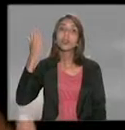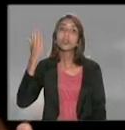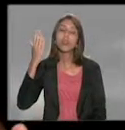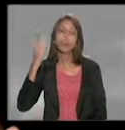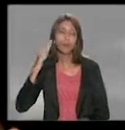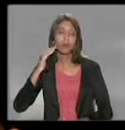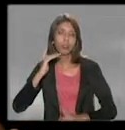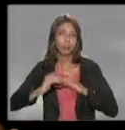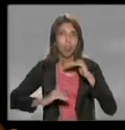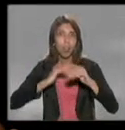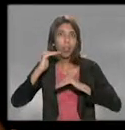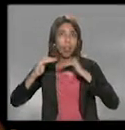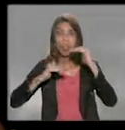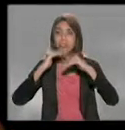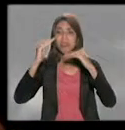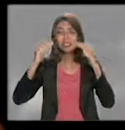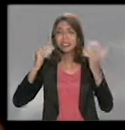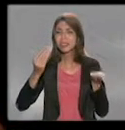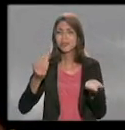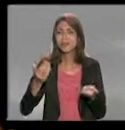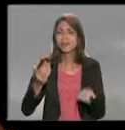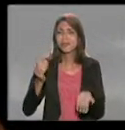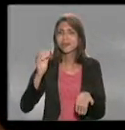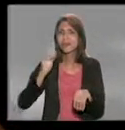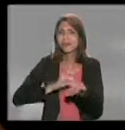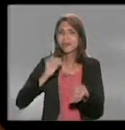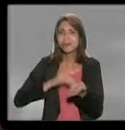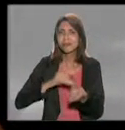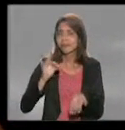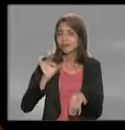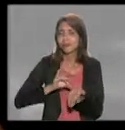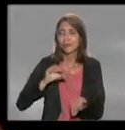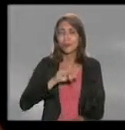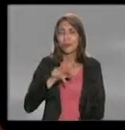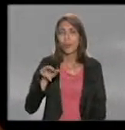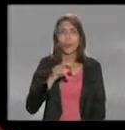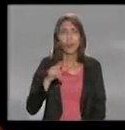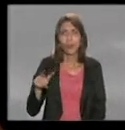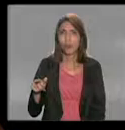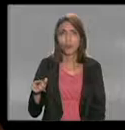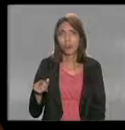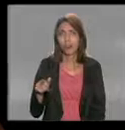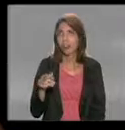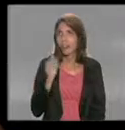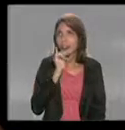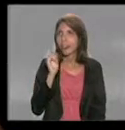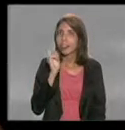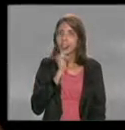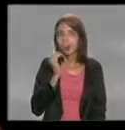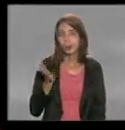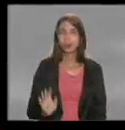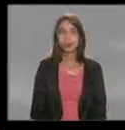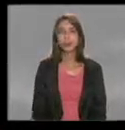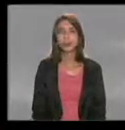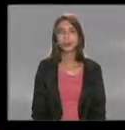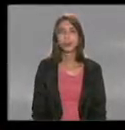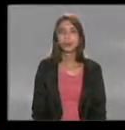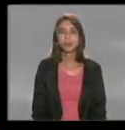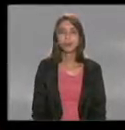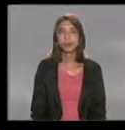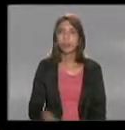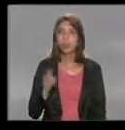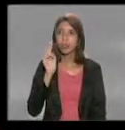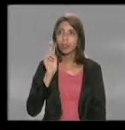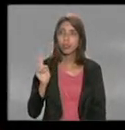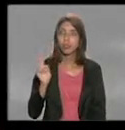por identificação, olhar e tudo mais. Só que, a partir de um momento, para distorcer isso, passaram a